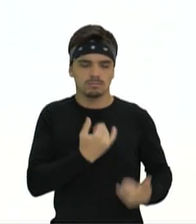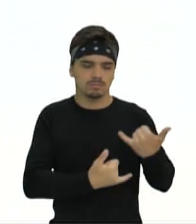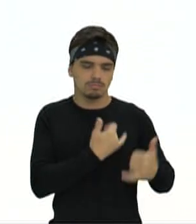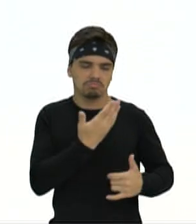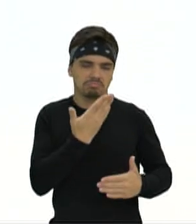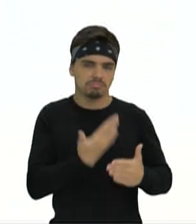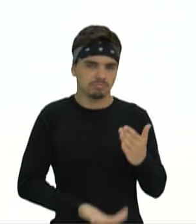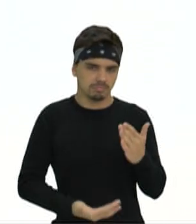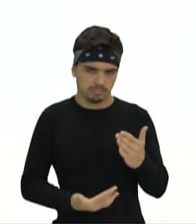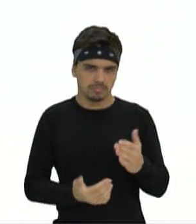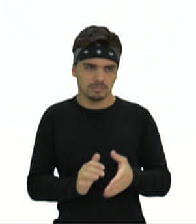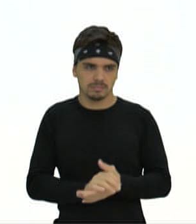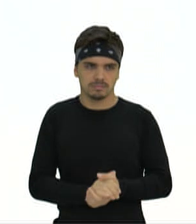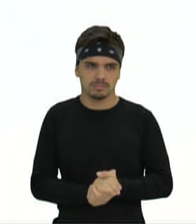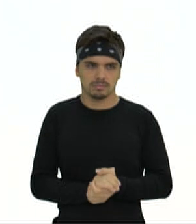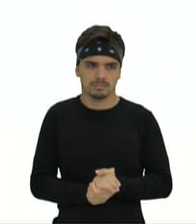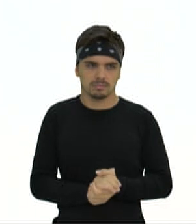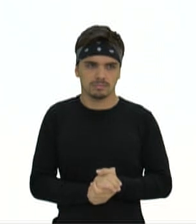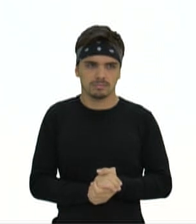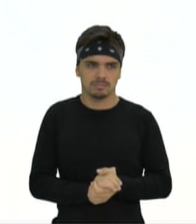perdido. 5